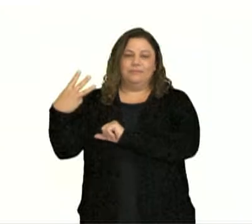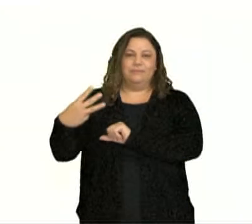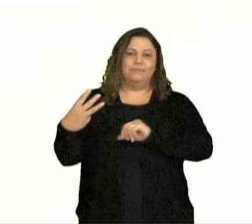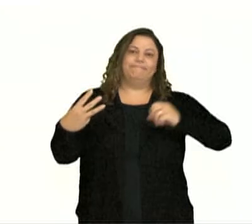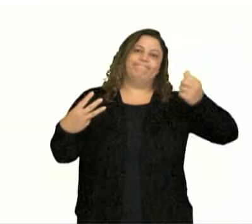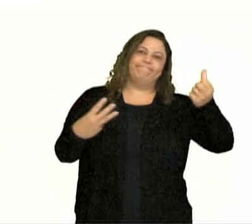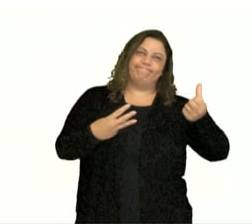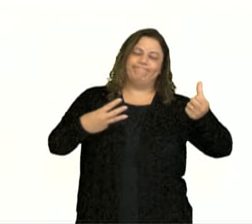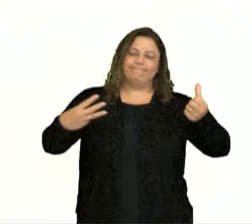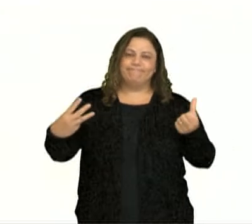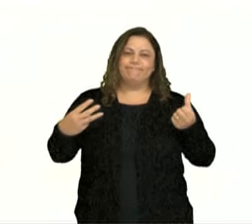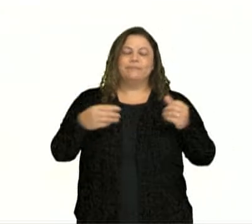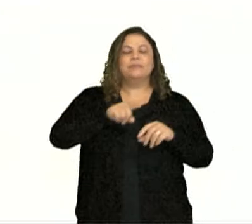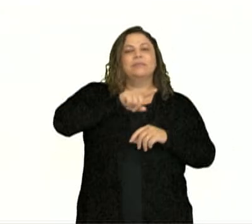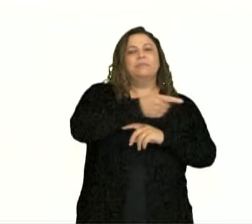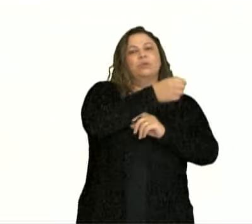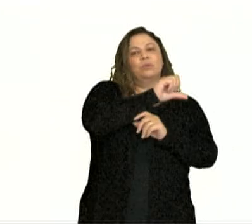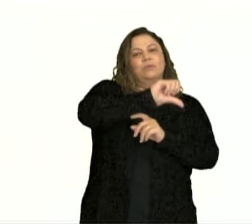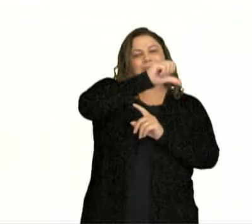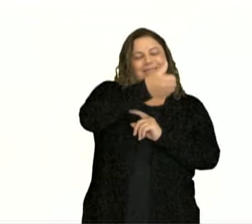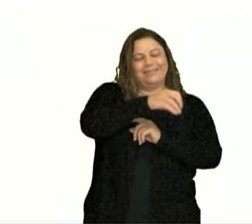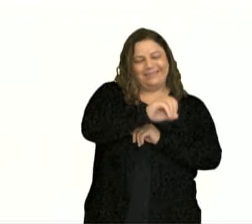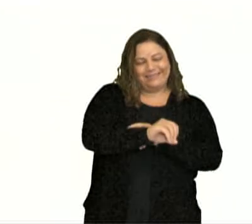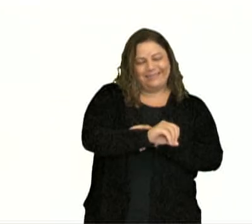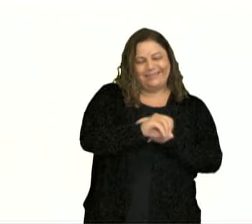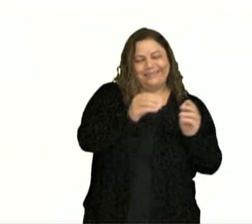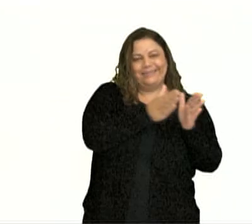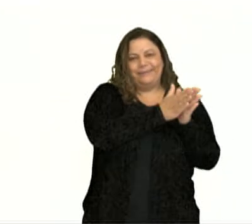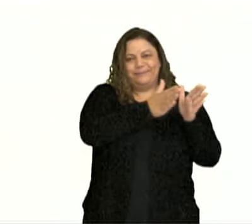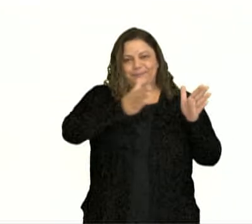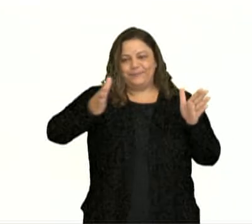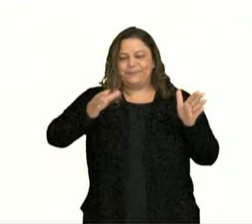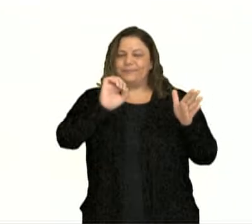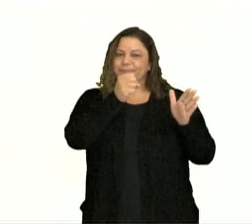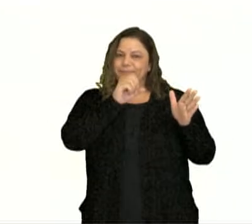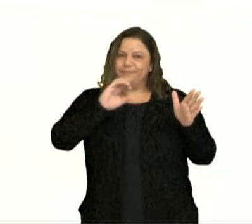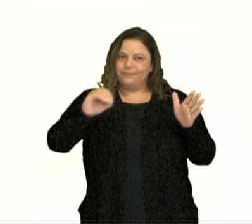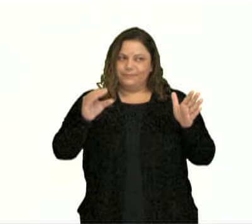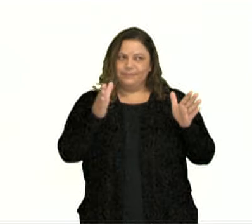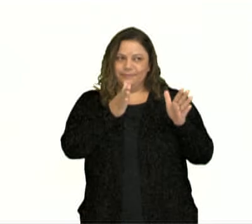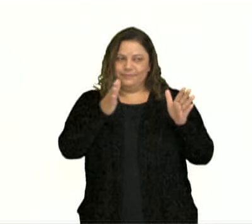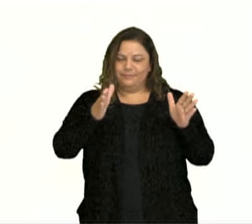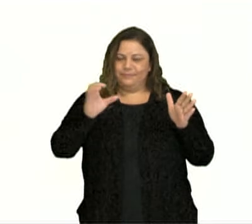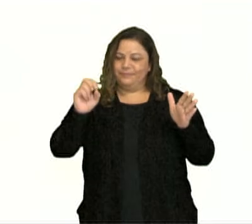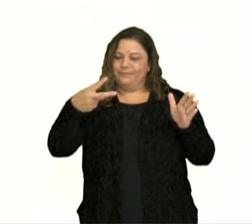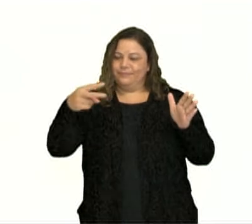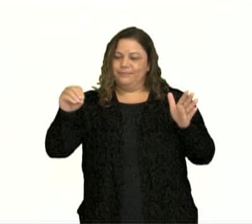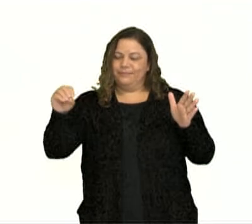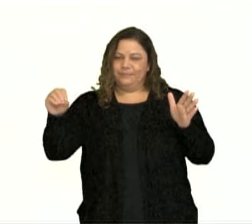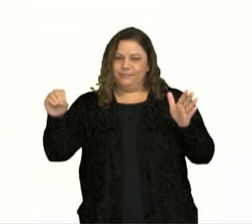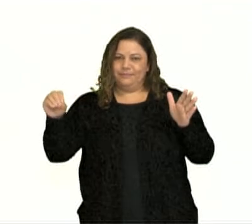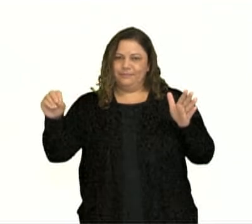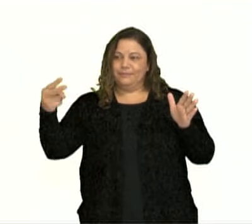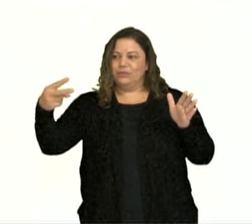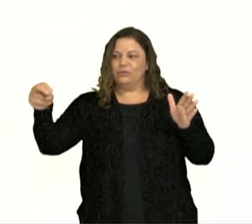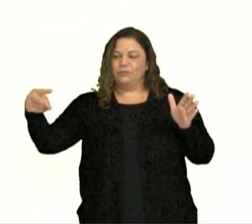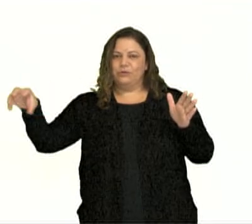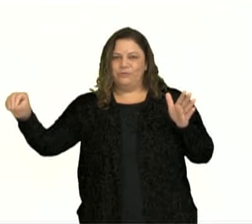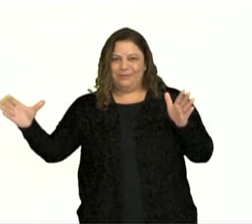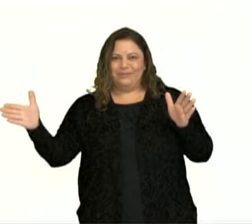Em 1960, quantidade de filhos, 1980, 2000 e